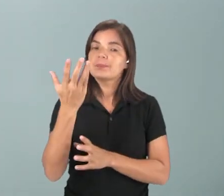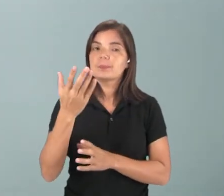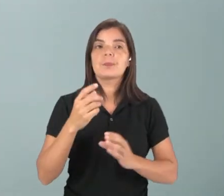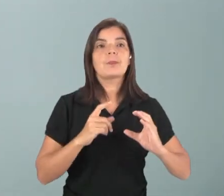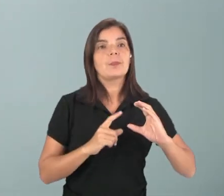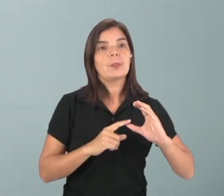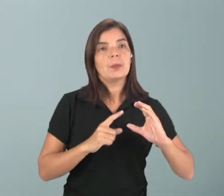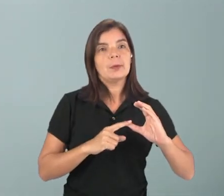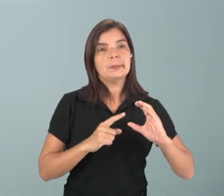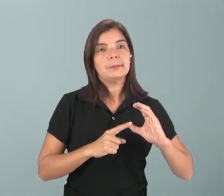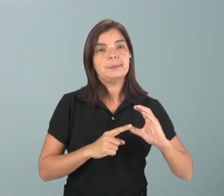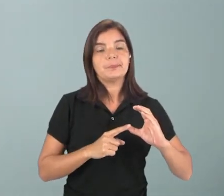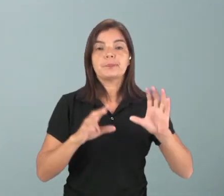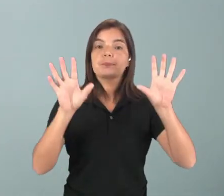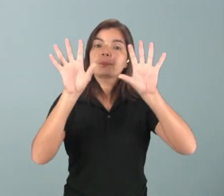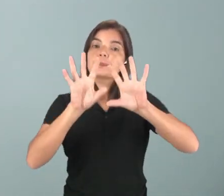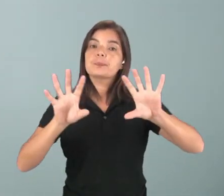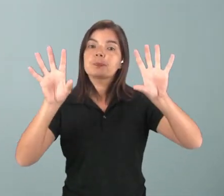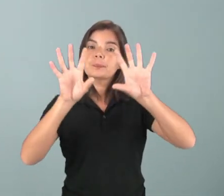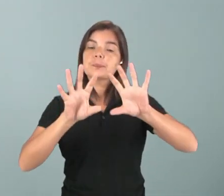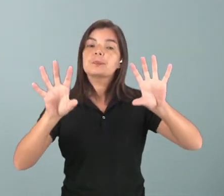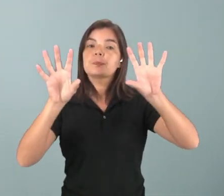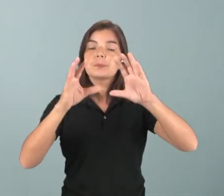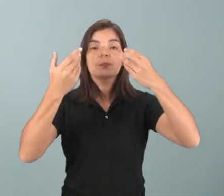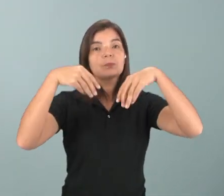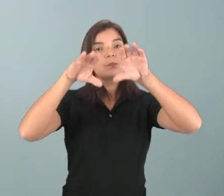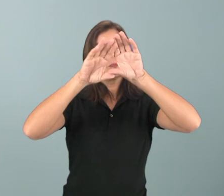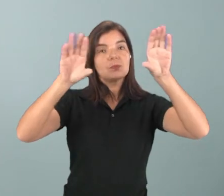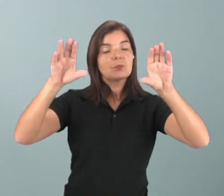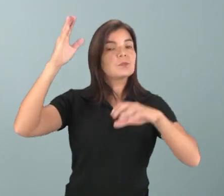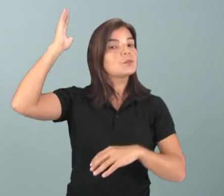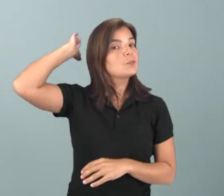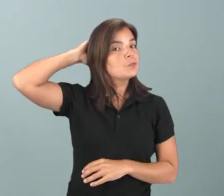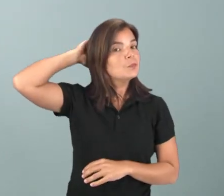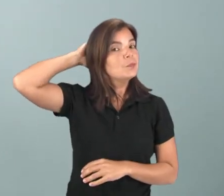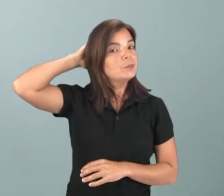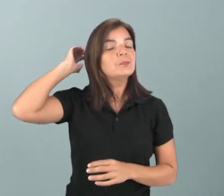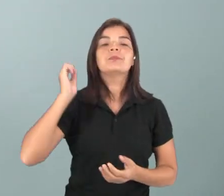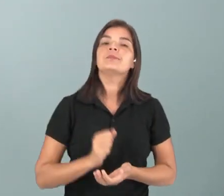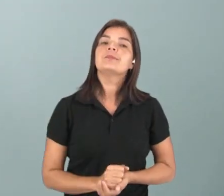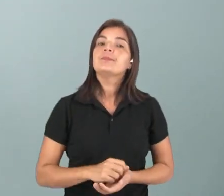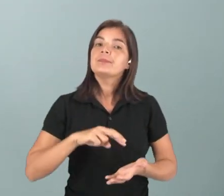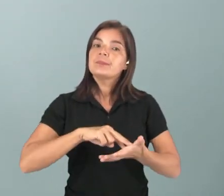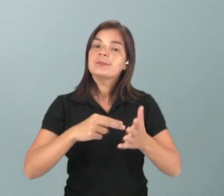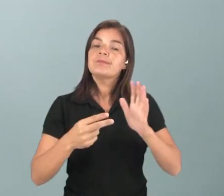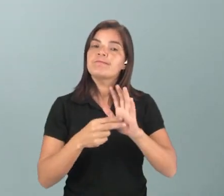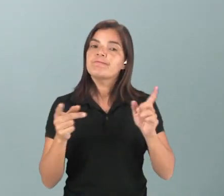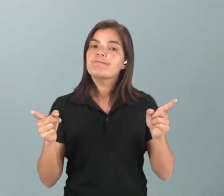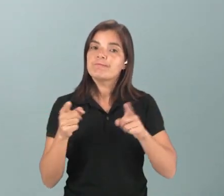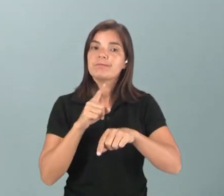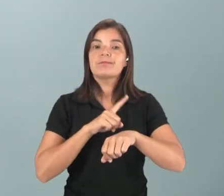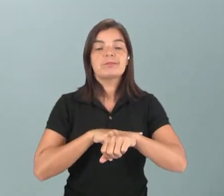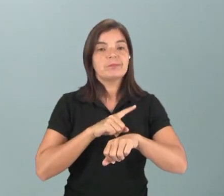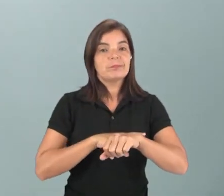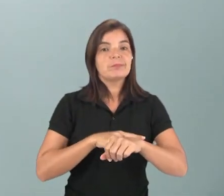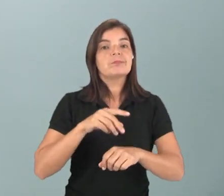Letra C. O céu está nublado mais uma vez em Curitiba. Mais uma vez, dado atmosférico em um curto período de